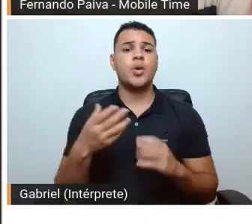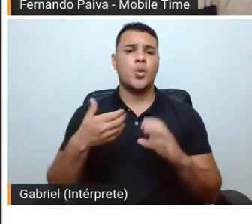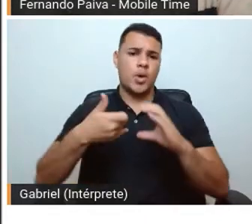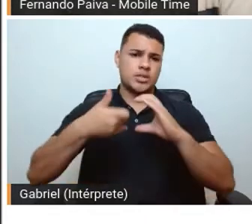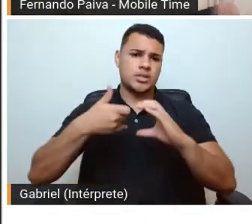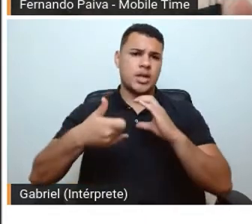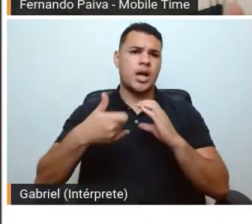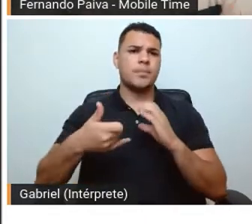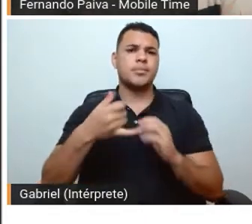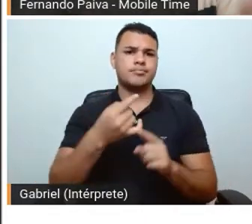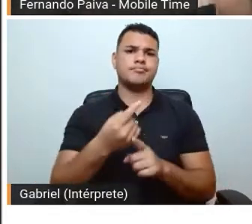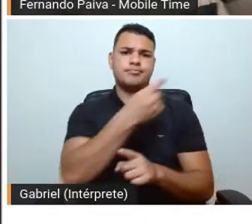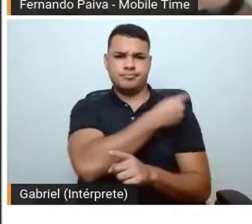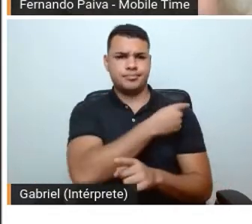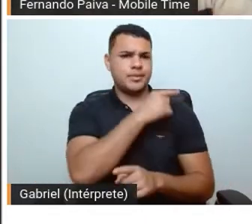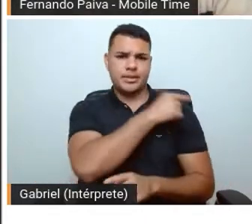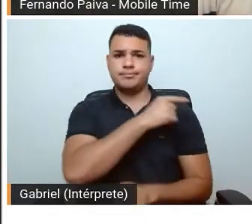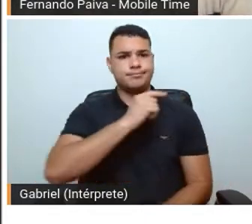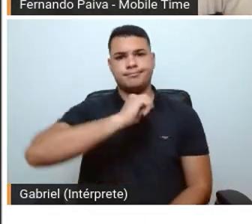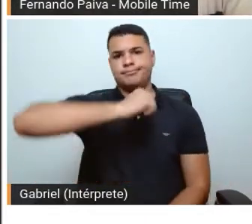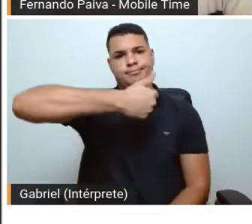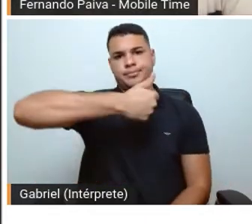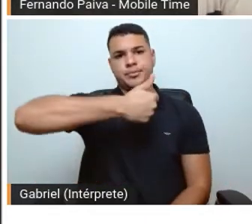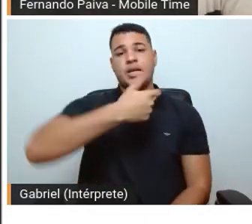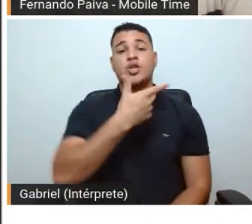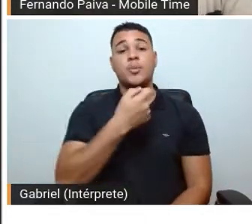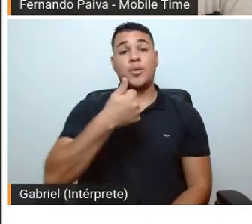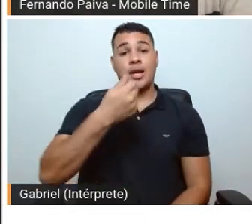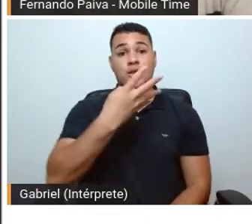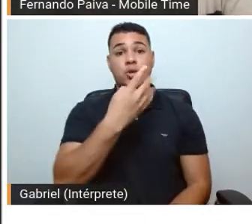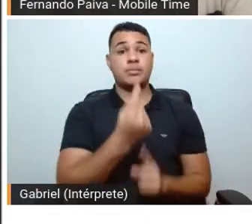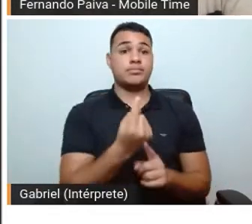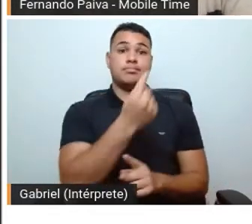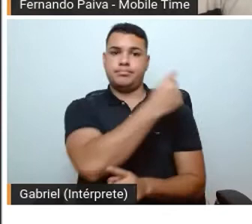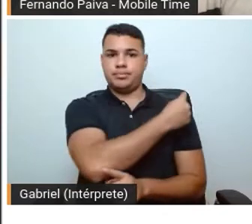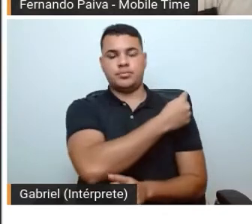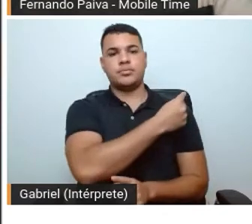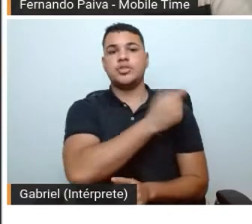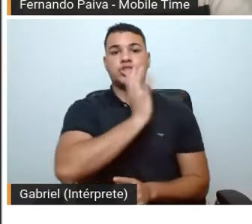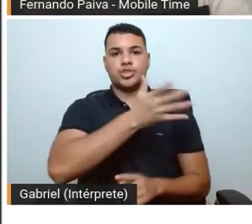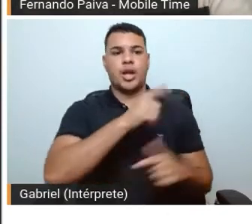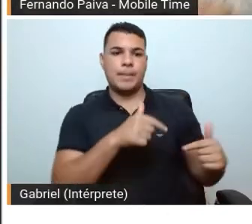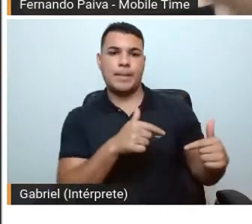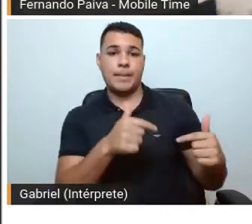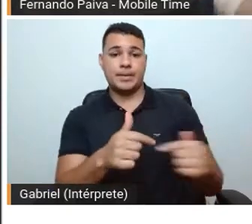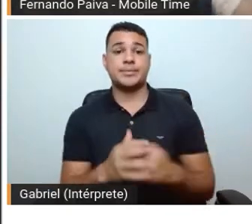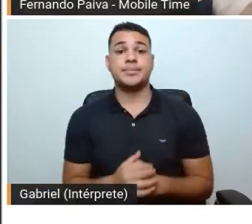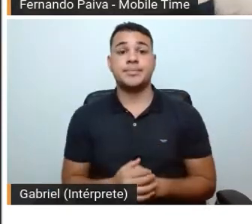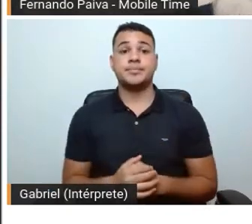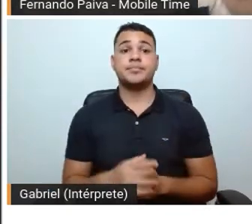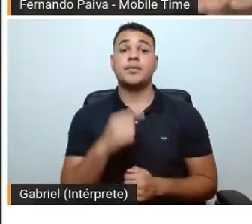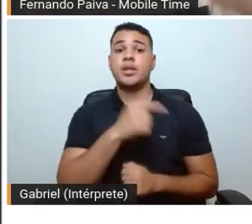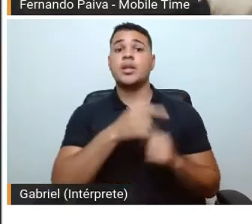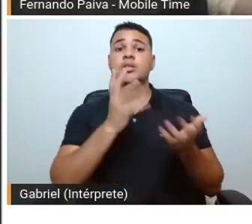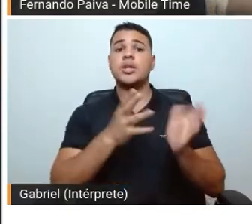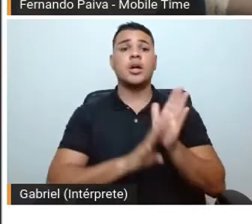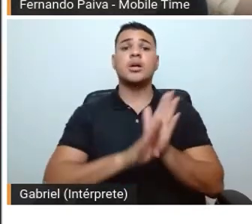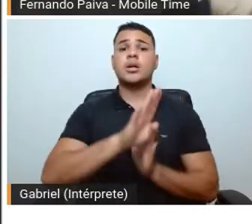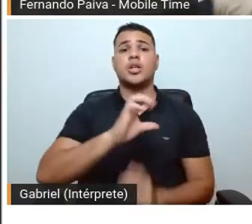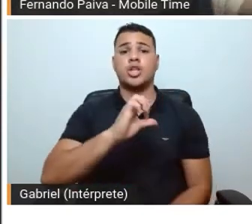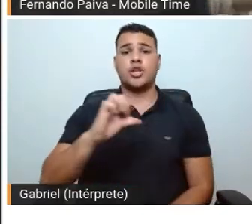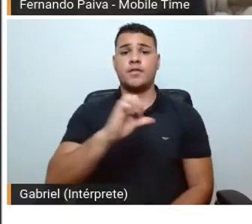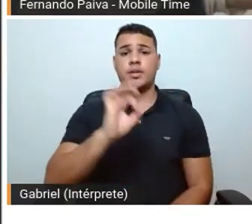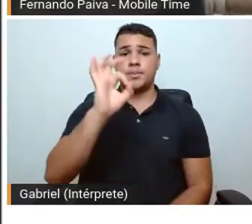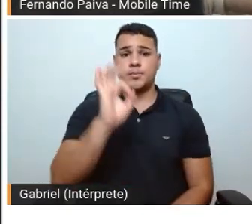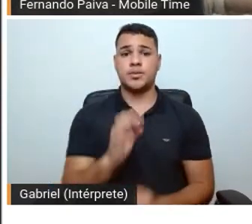há algum tempo desde a primeira pesquisa de lidera lá trás 2014 desde a primeira edição nessa pesquisa mensajería e ele já começou assim nos noventa porcento ele